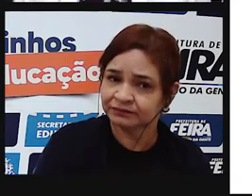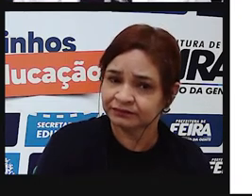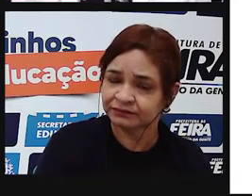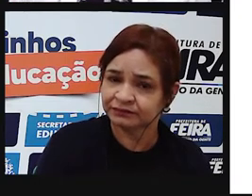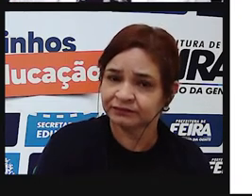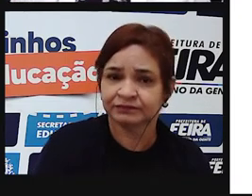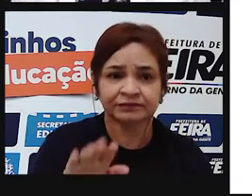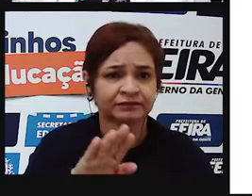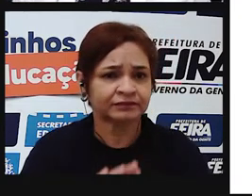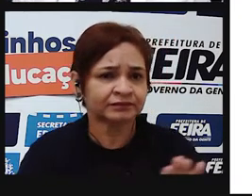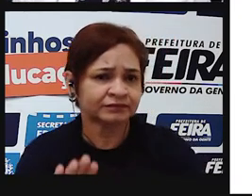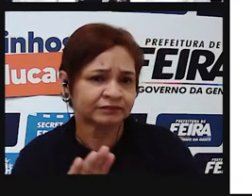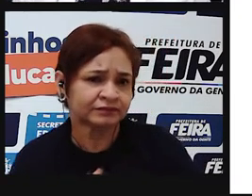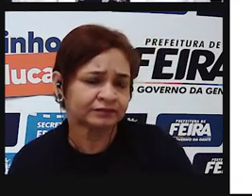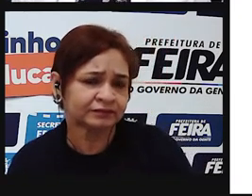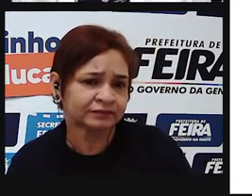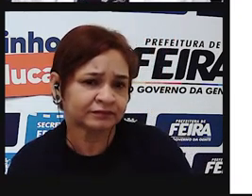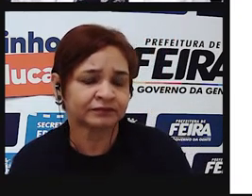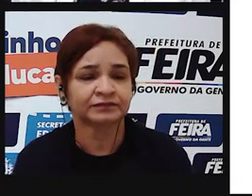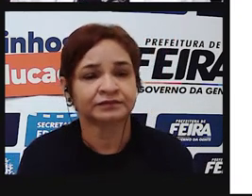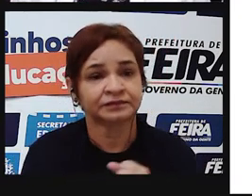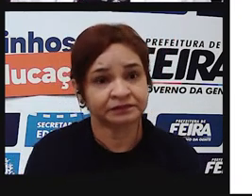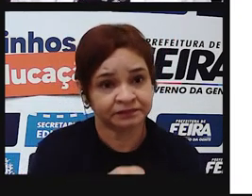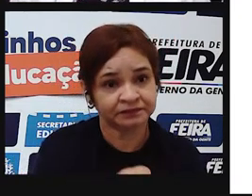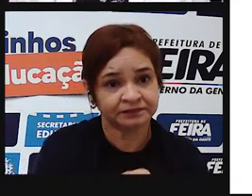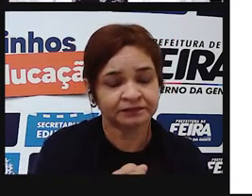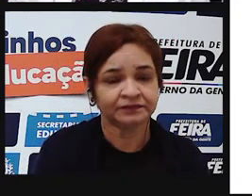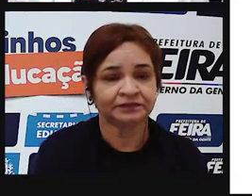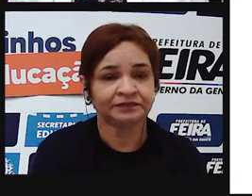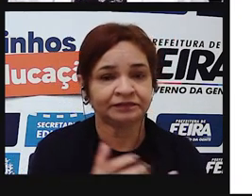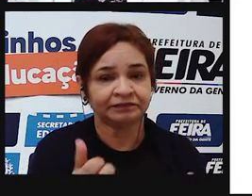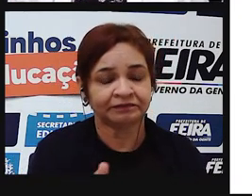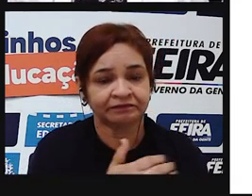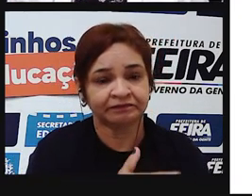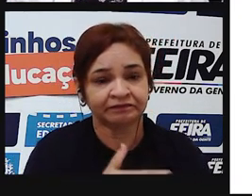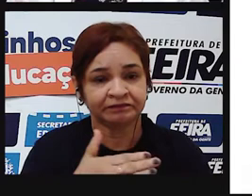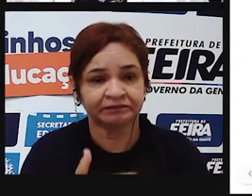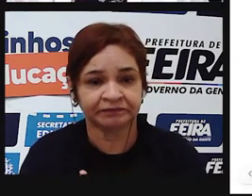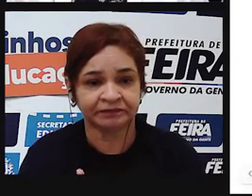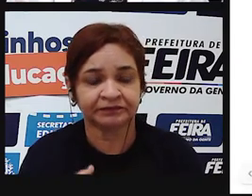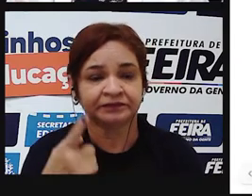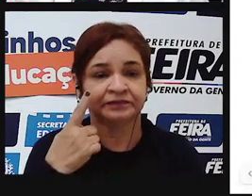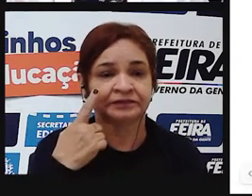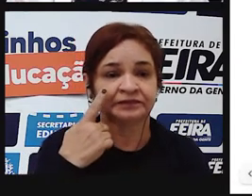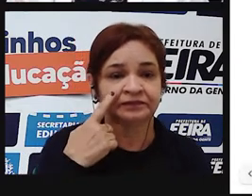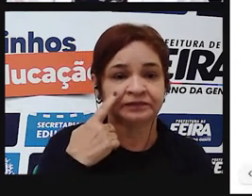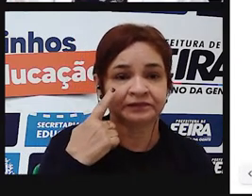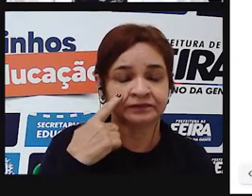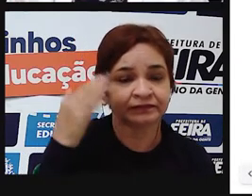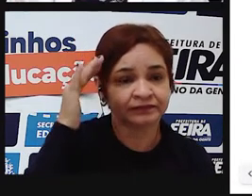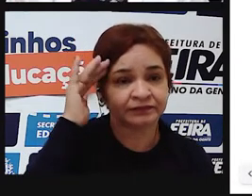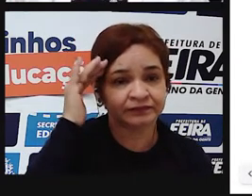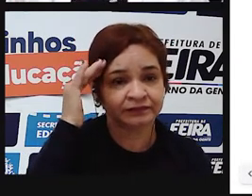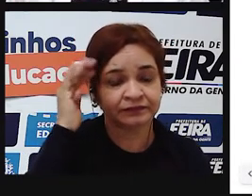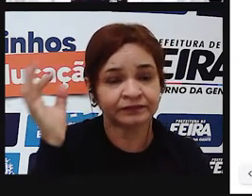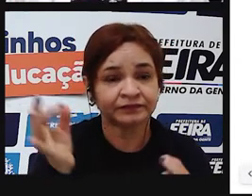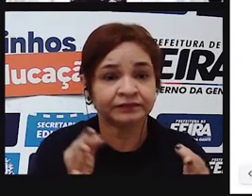mais ou menos no mesmo período? Vamos seguindo nossa análise para conseguir entender